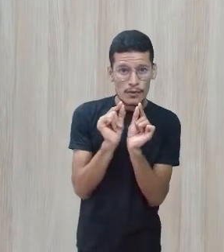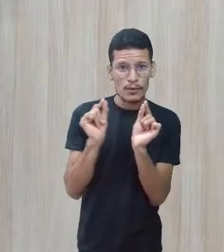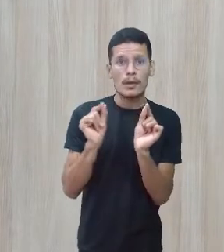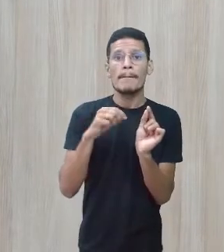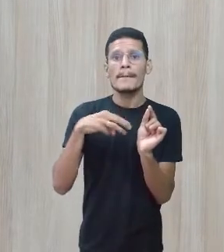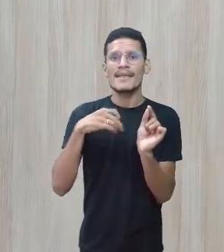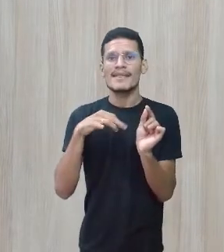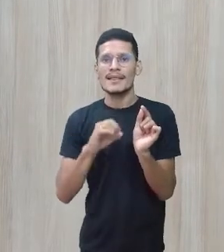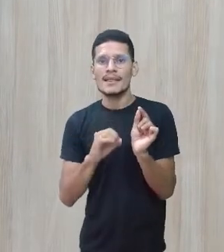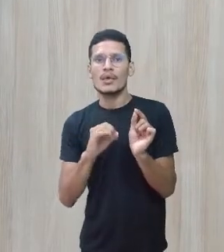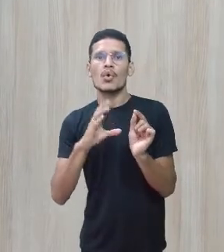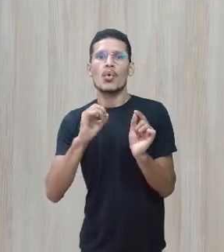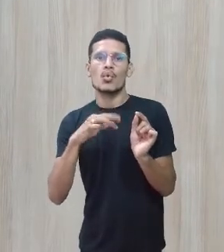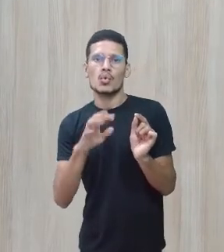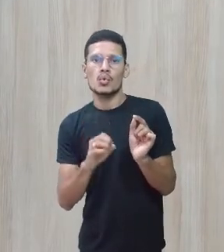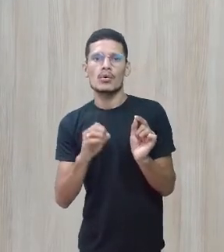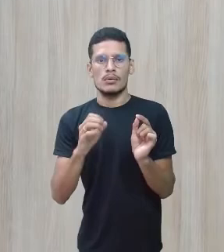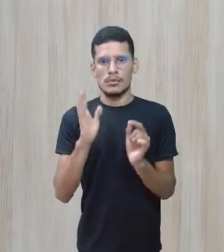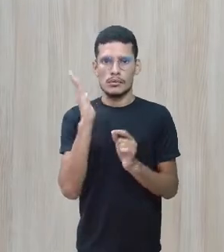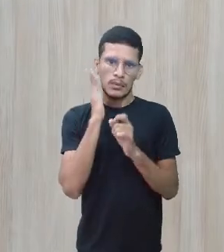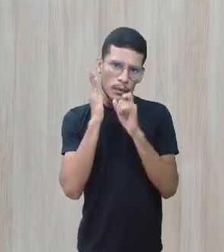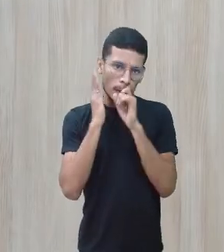nome mini-conto, microconto.